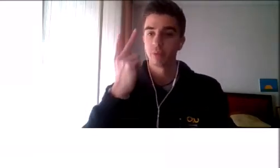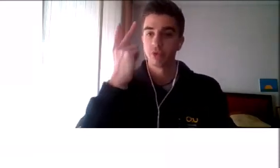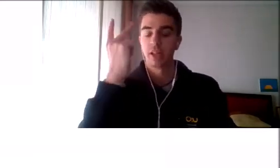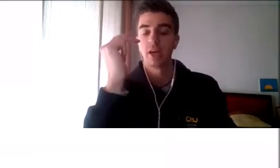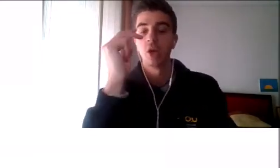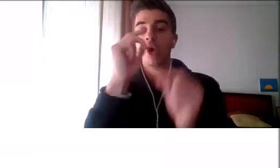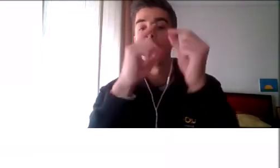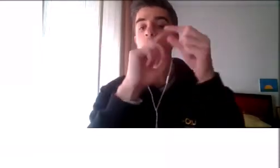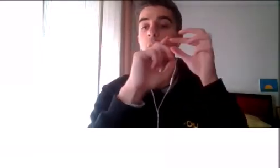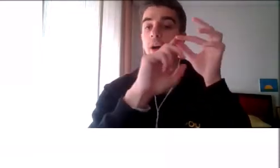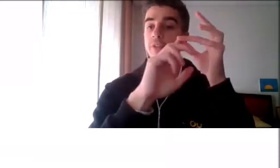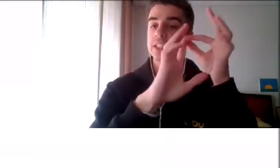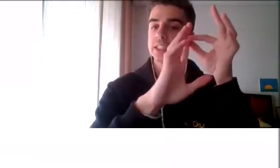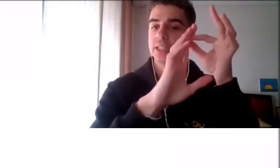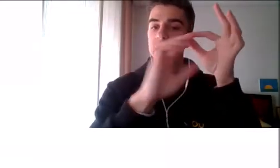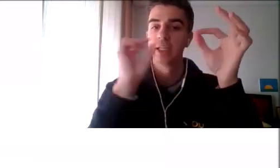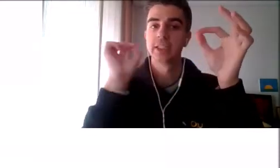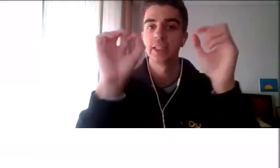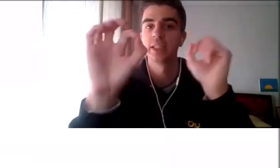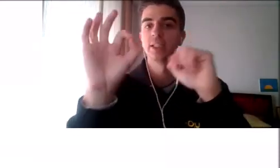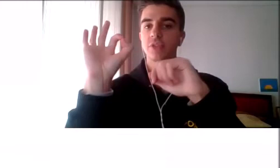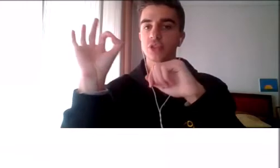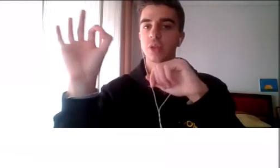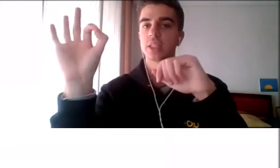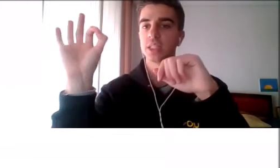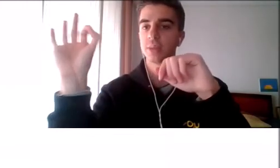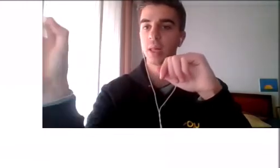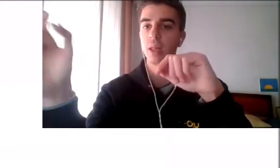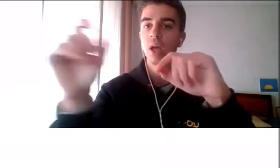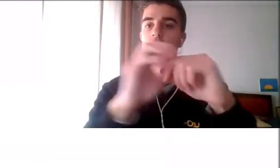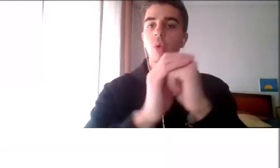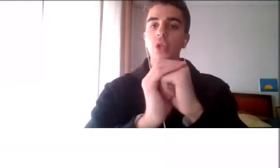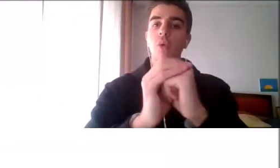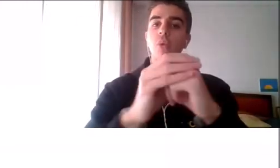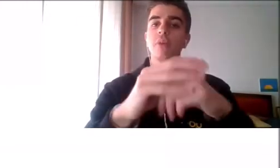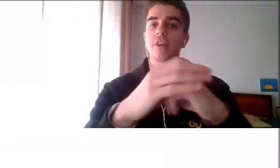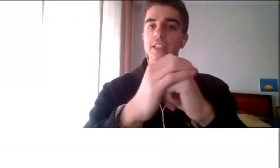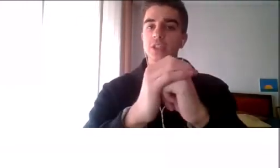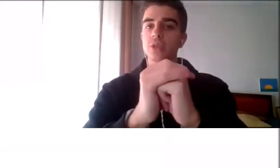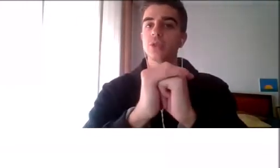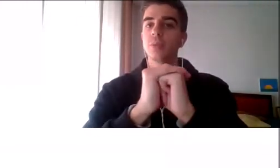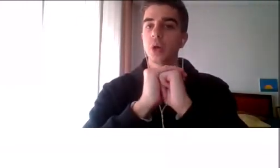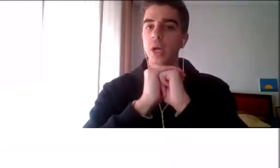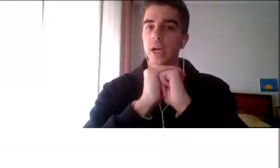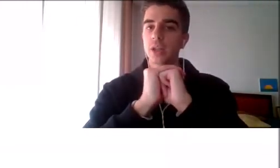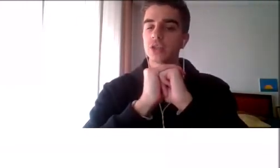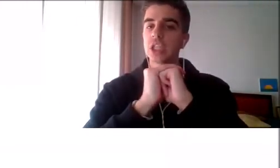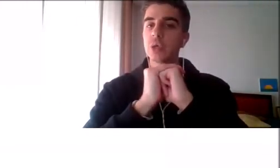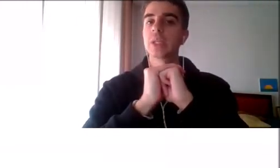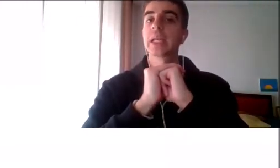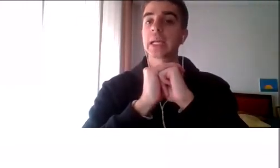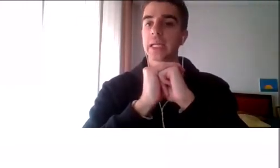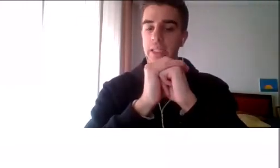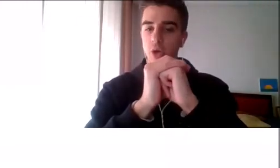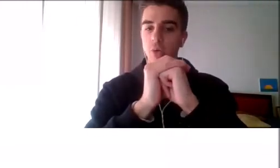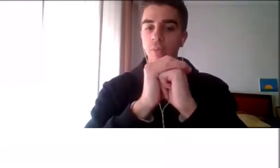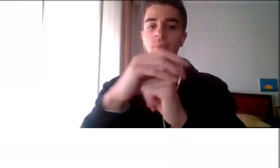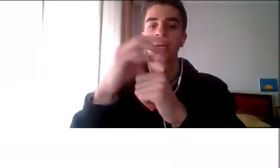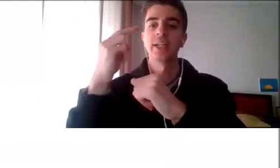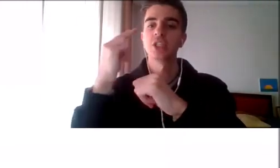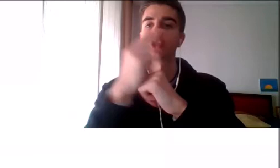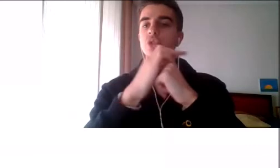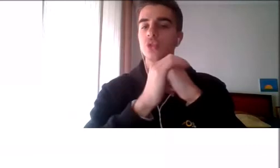doenças que vamos falar. Uma é o AVC, acidente vascular cerebral, a outra é o infarto do miocárdio, ou seja, o ataque